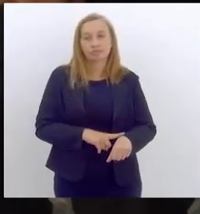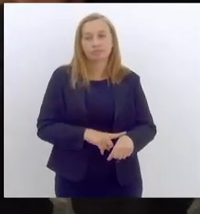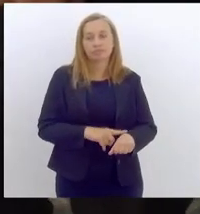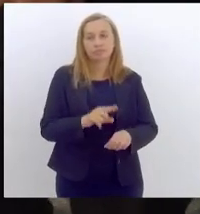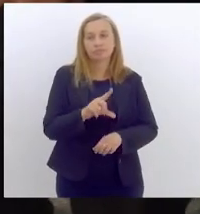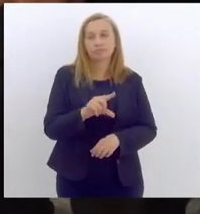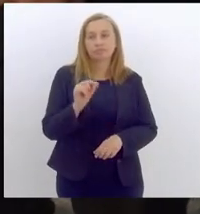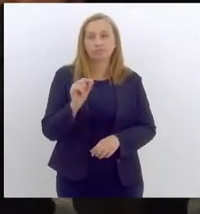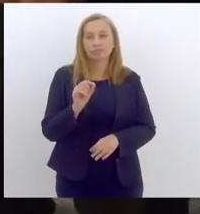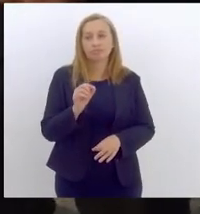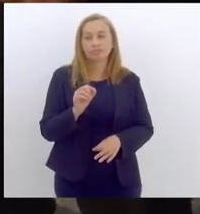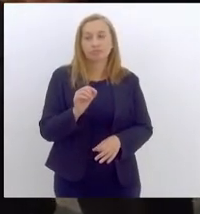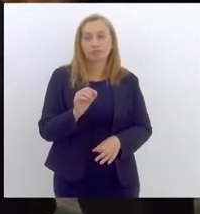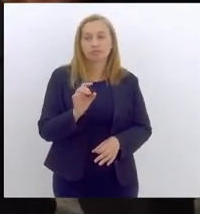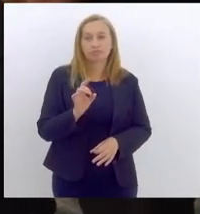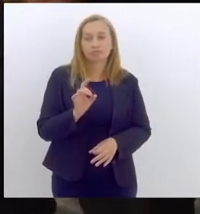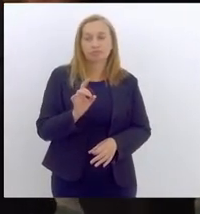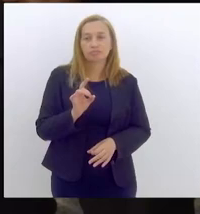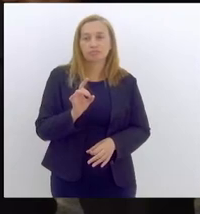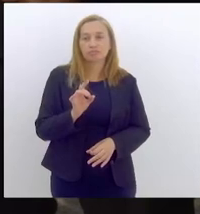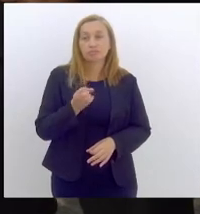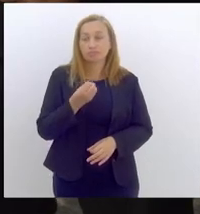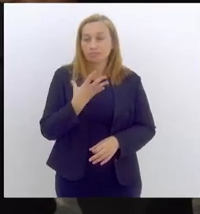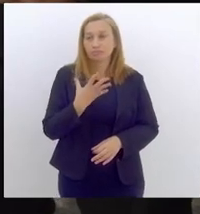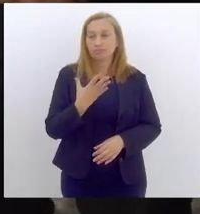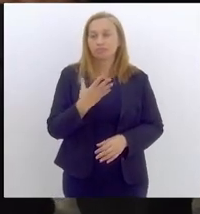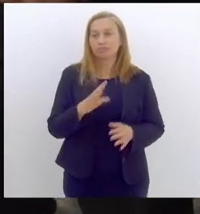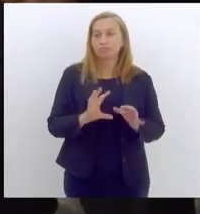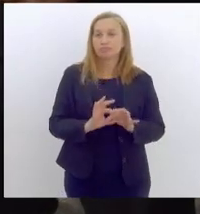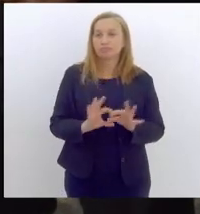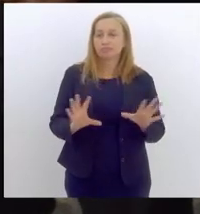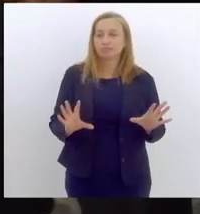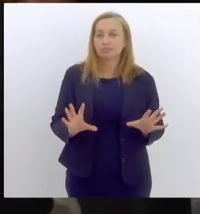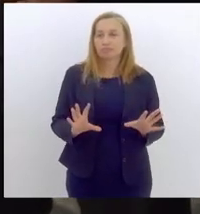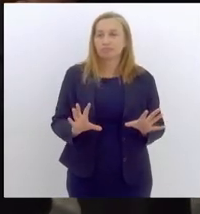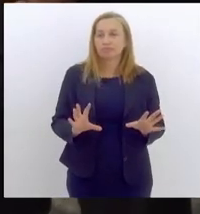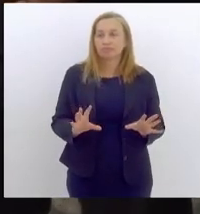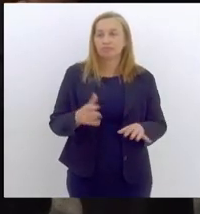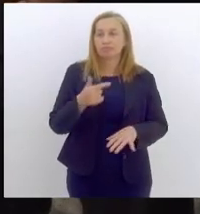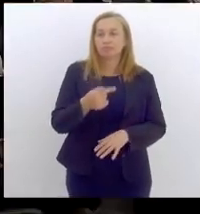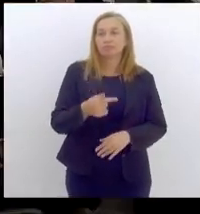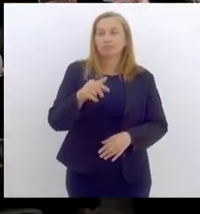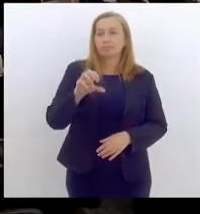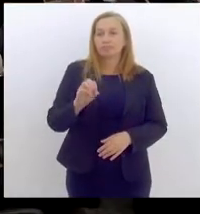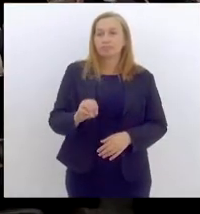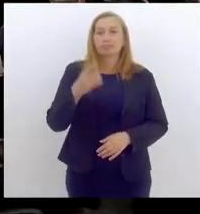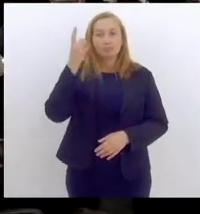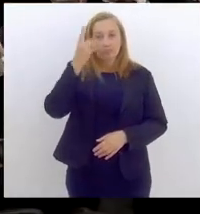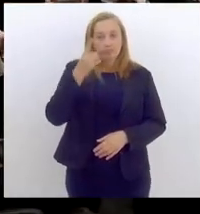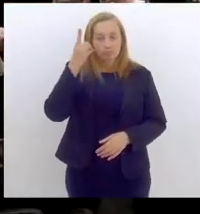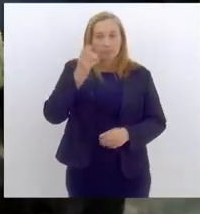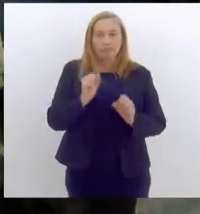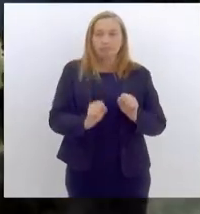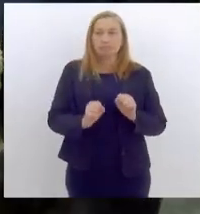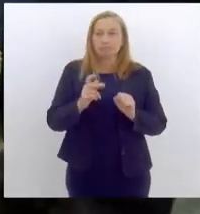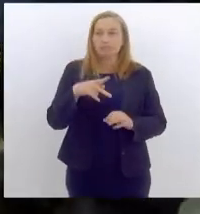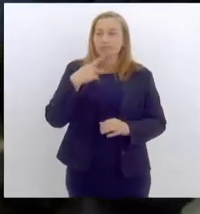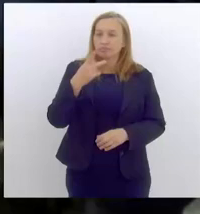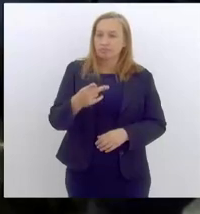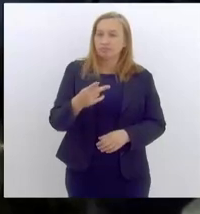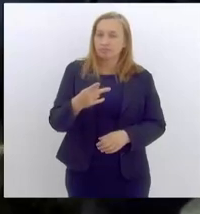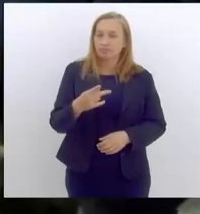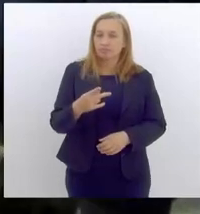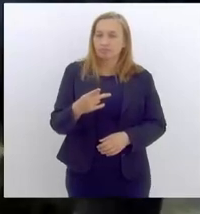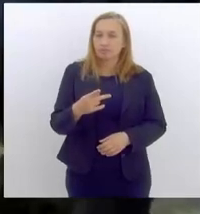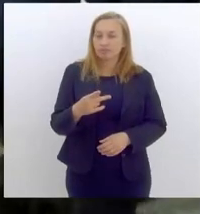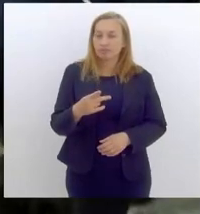decisão sóbria que permitiu aos 70 deputados e deputadas que pudessem se manifestar